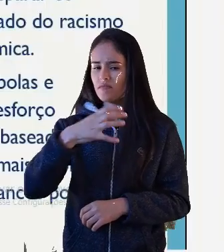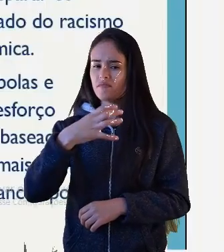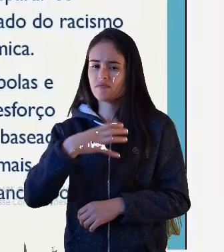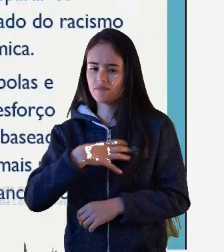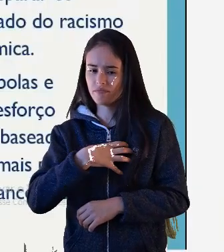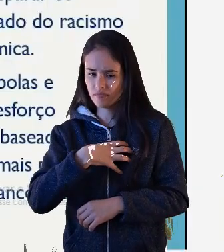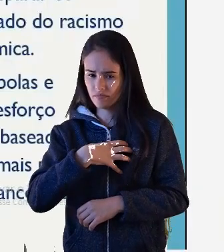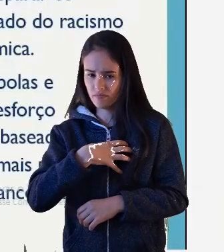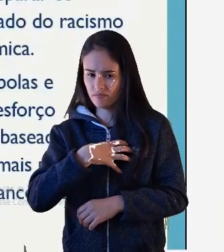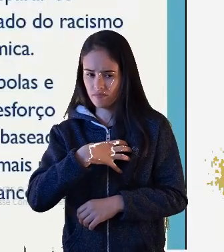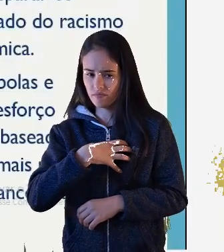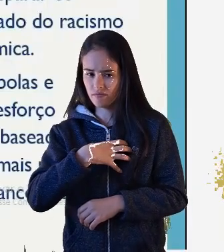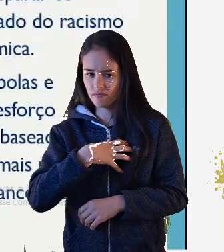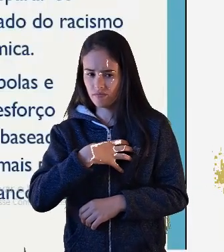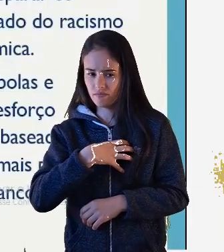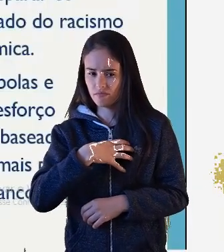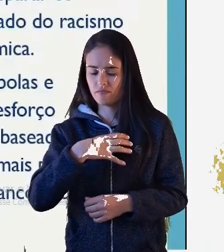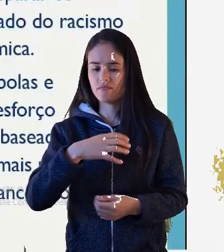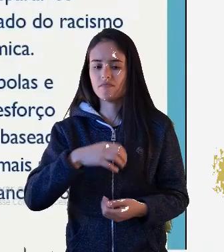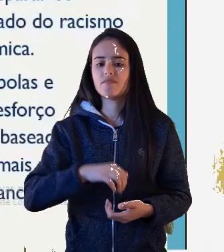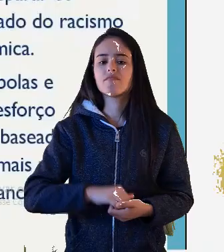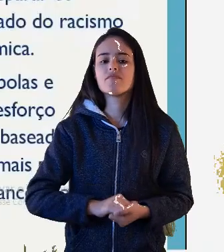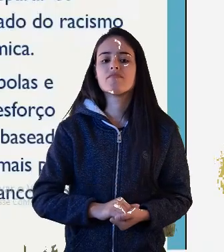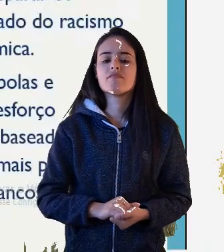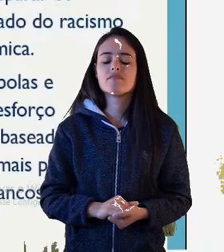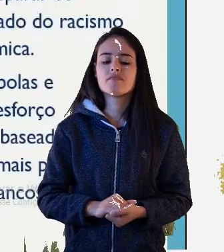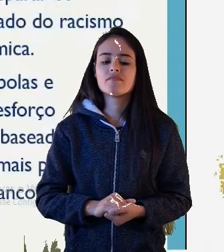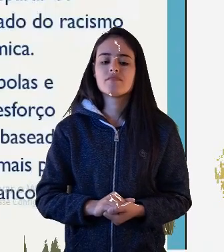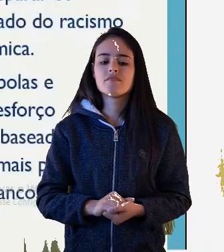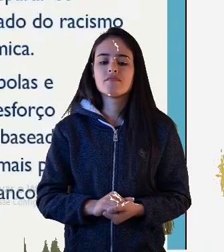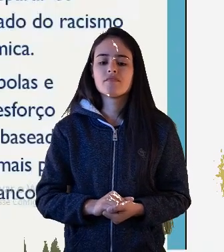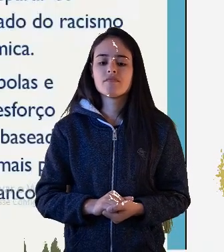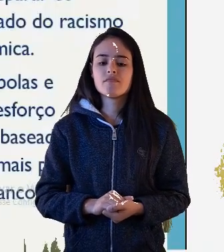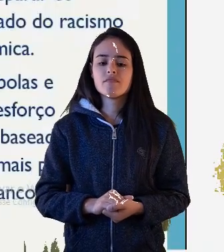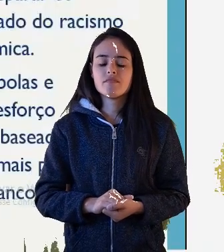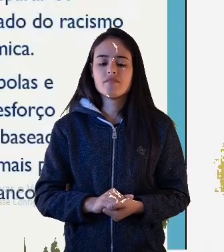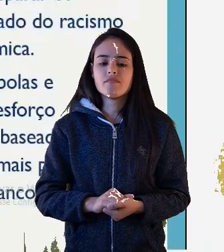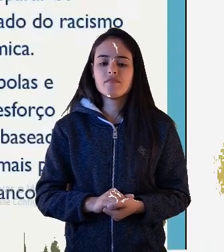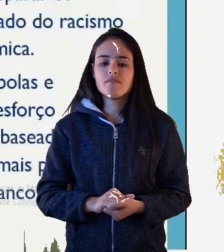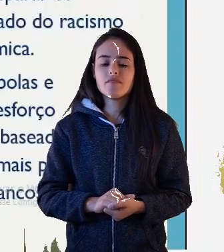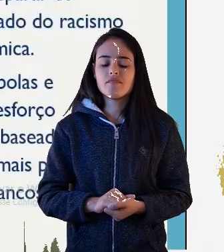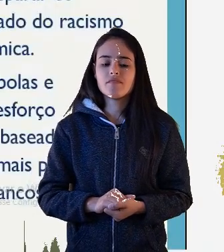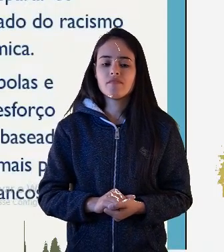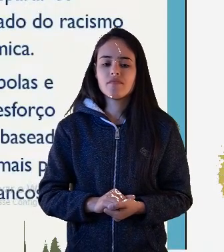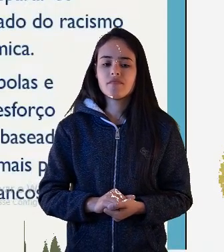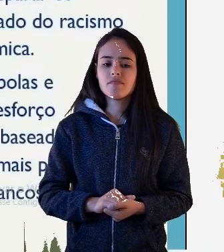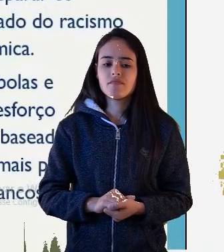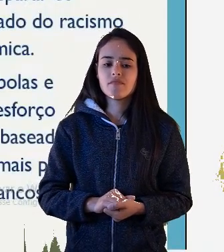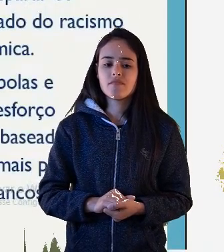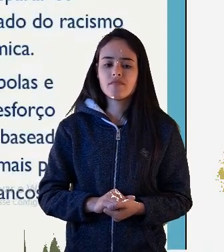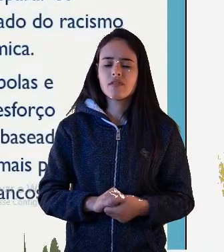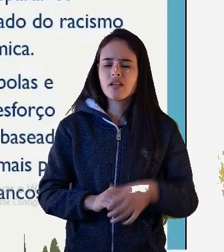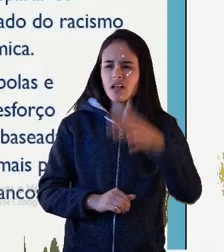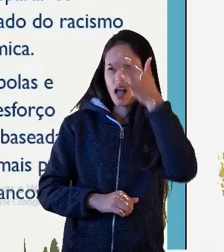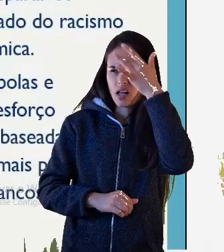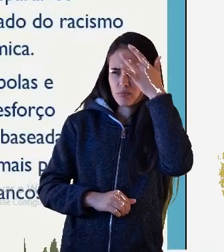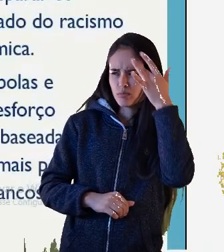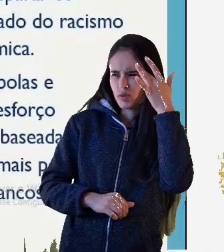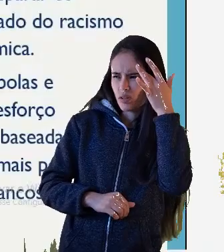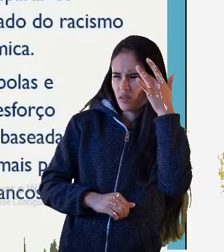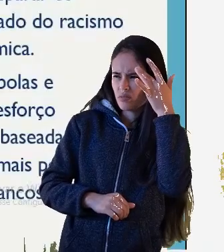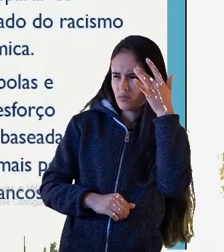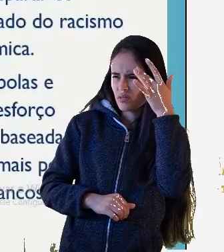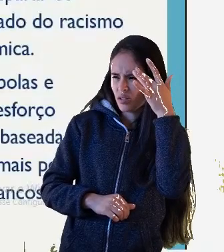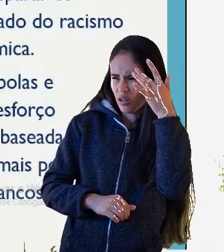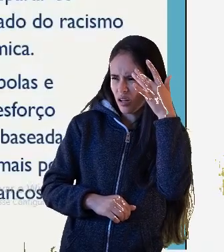né? Racista, né? Hoje a gente sabe que são comentários racistas mesmo, dessa dificuldade de abrir mão de privilégios, né? De quem sempre